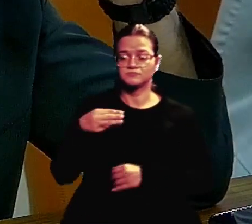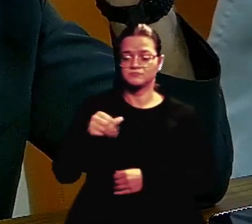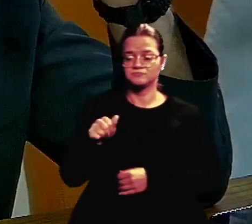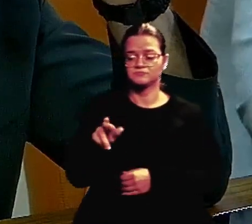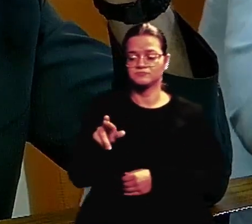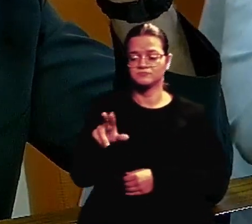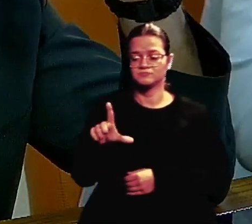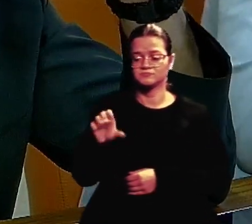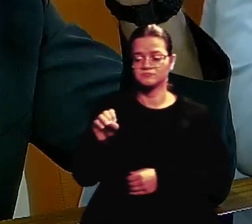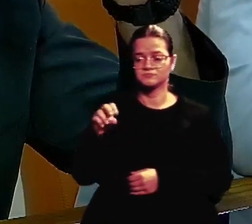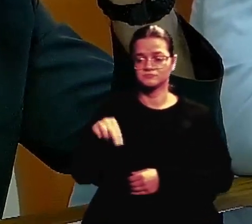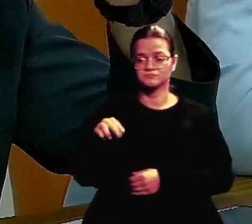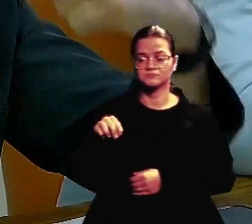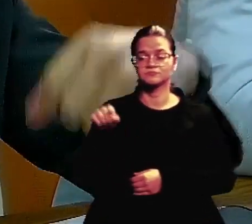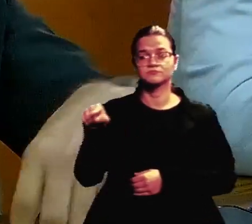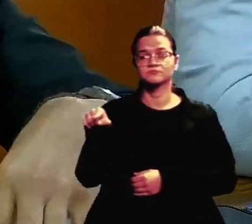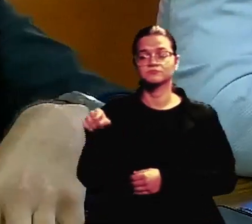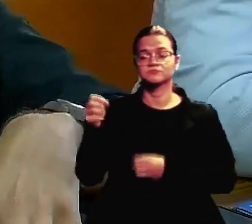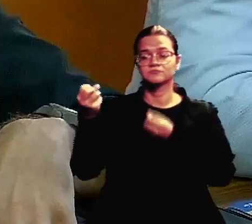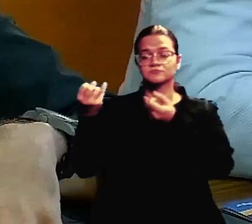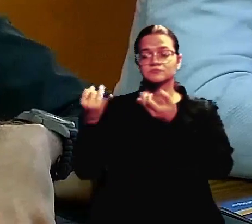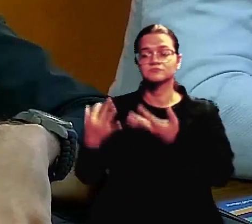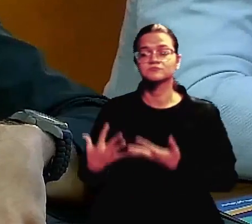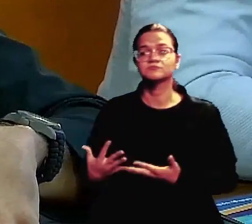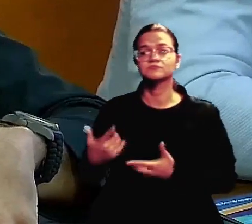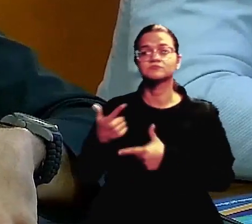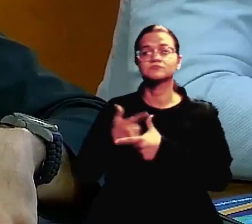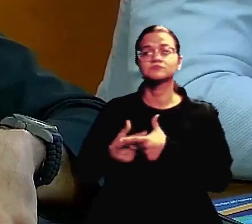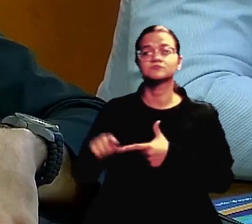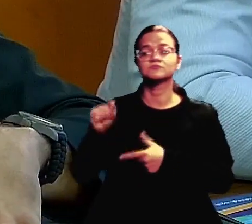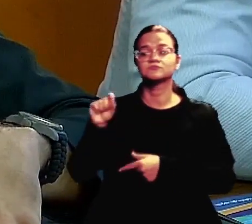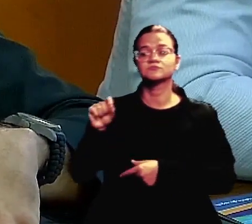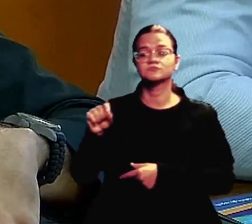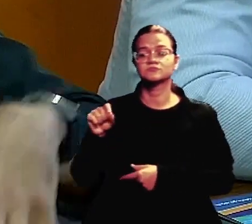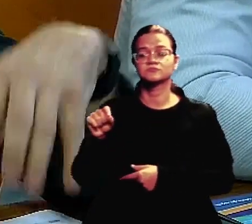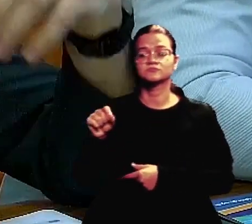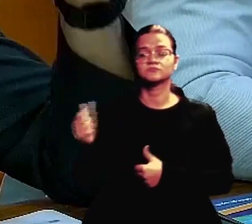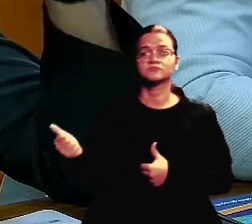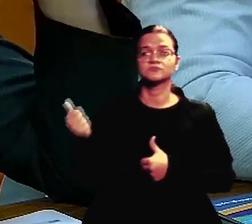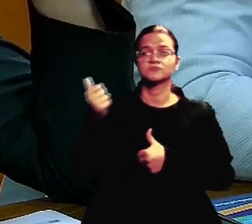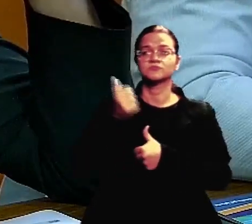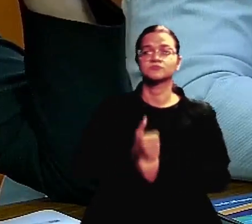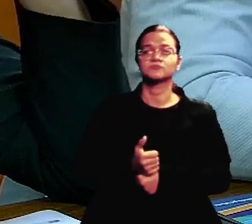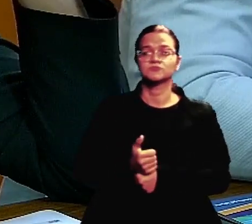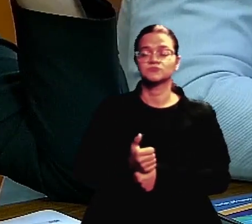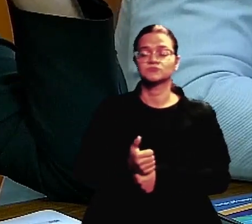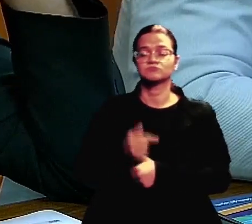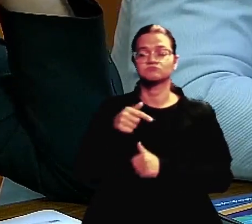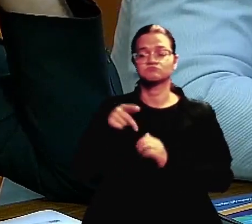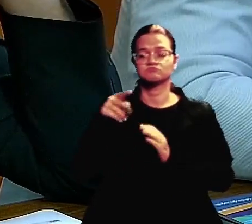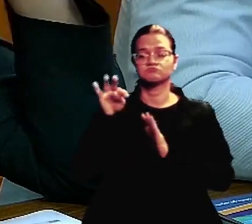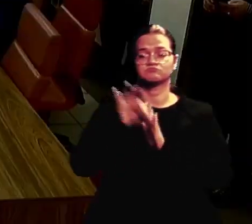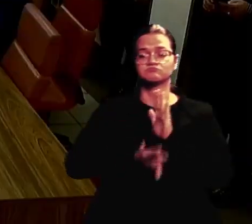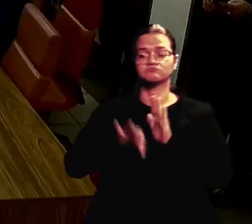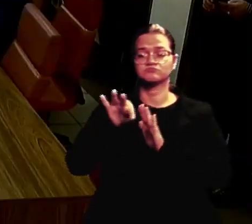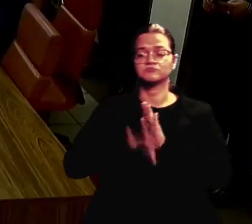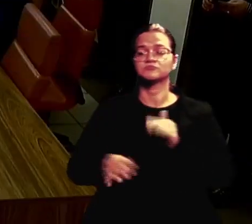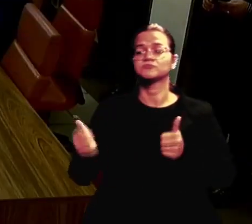vereador Marlon fizesse uma explanação em relação a essa questão do substitutivo.